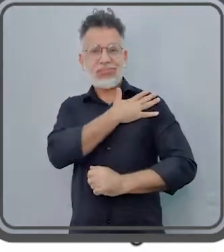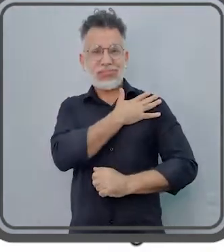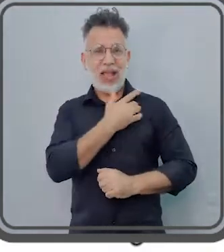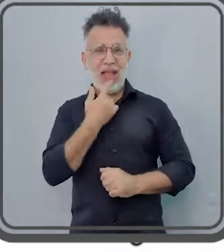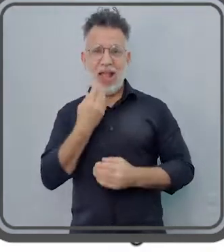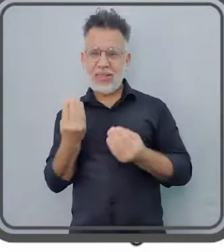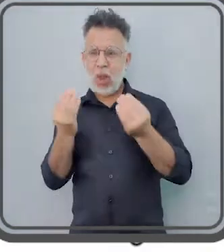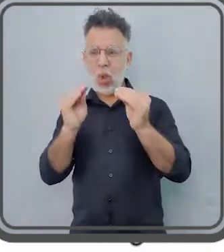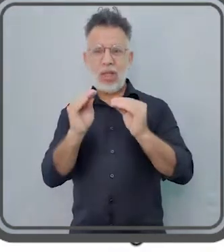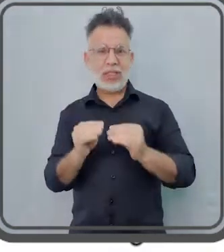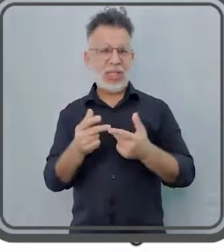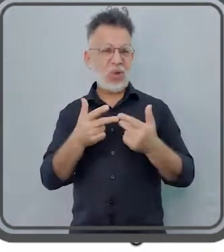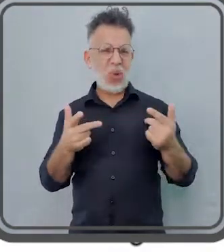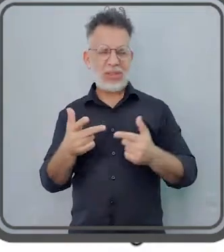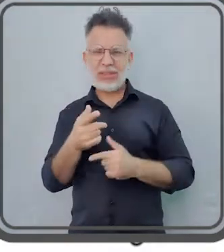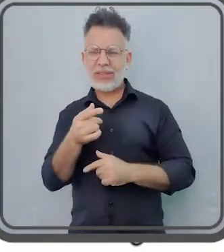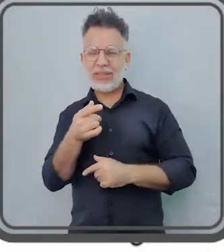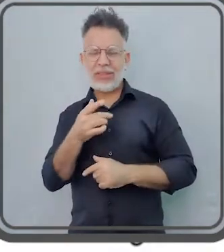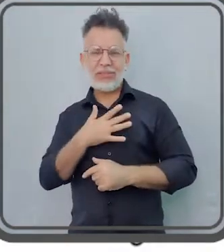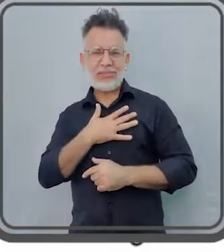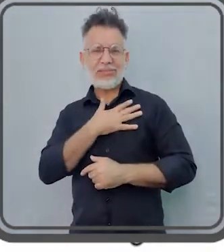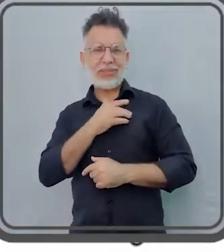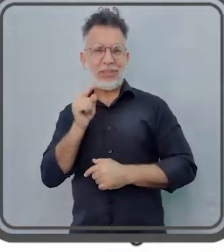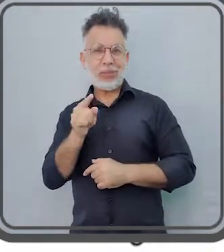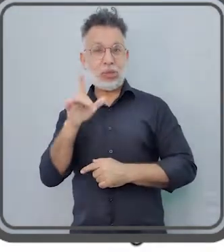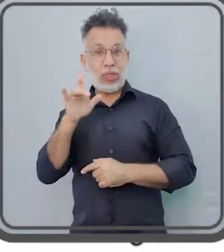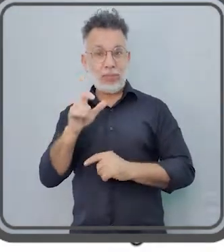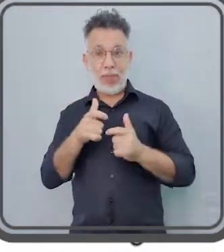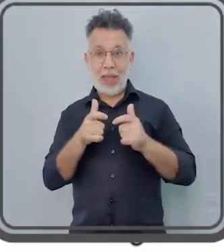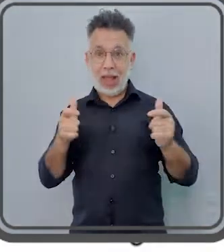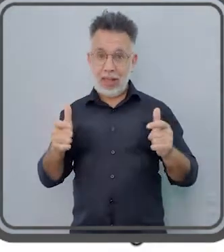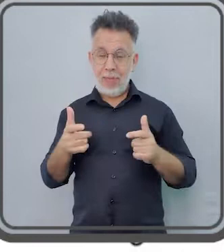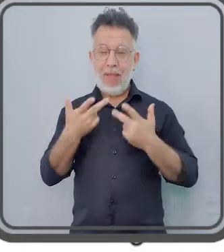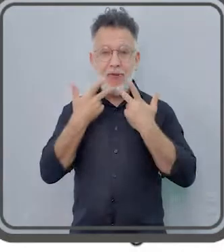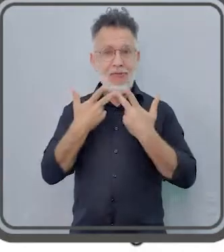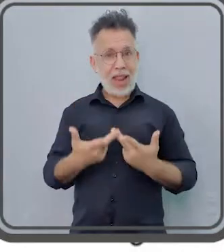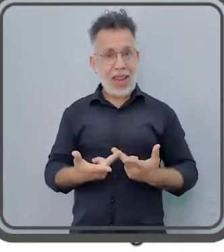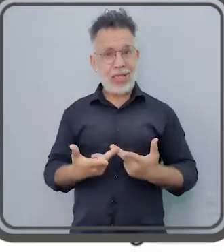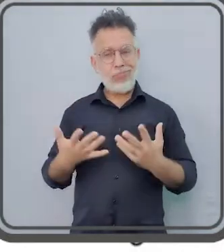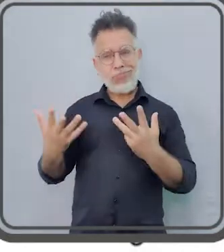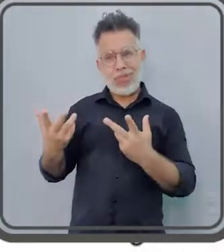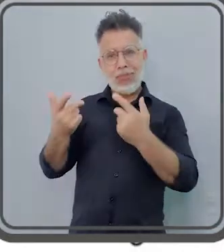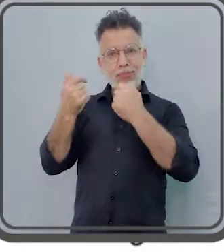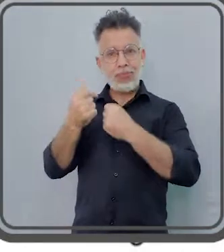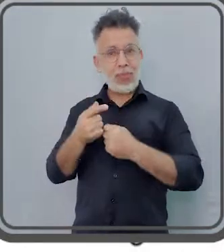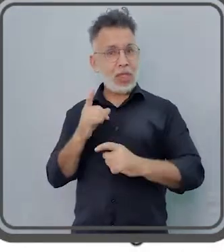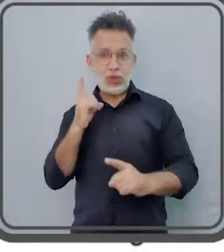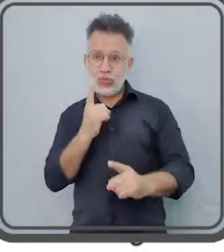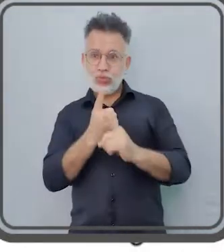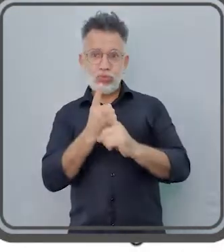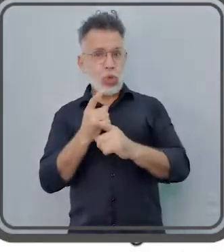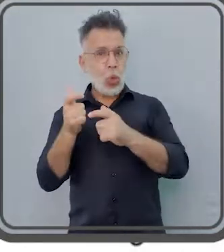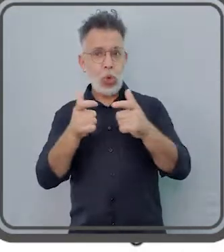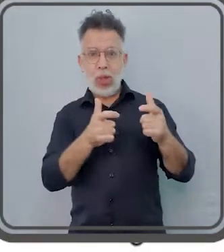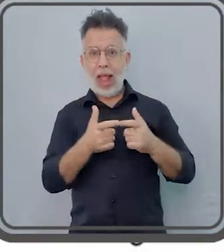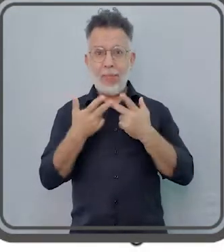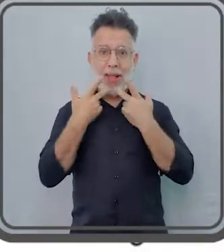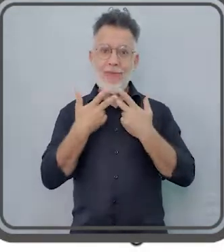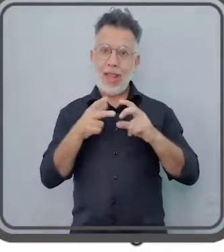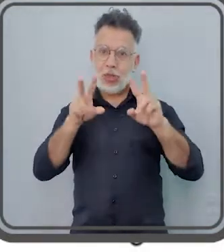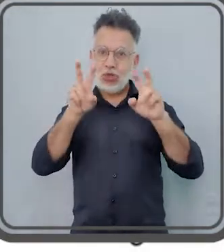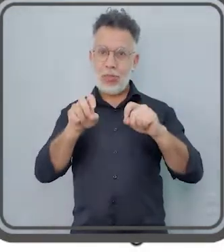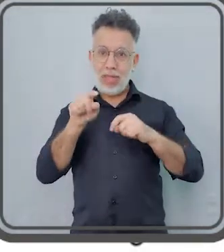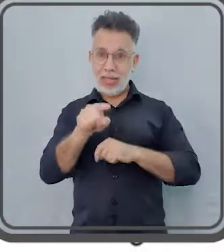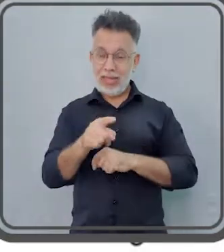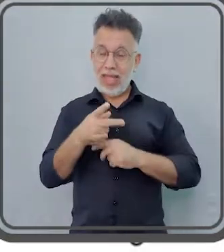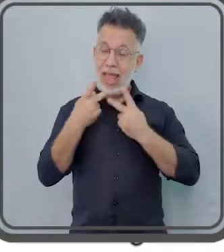Laís, você tá botando essas coisas no seu Insta. Mas a grande maioria falando sensacional. A gente não encontra lugares para falar